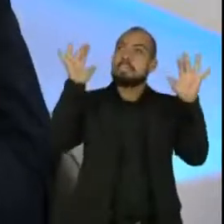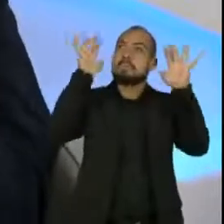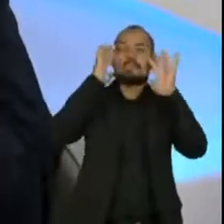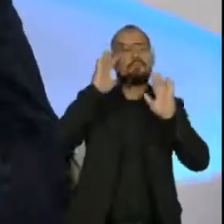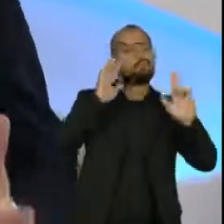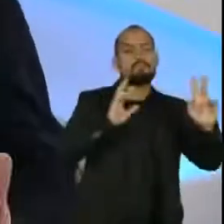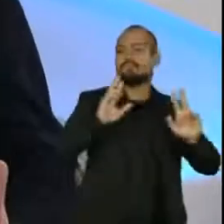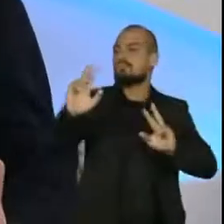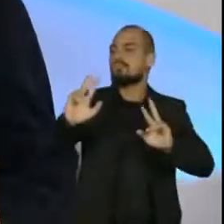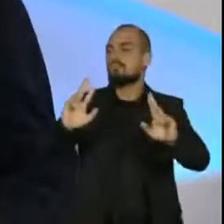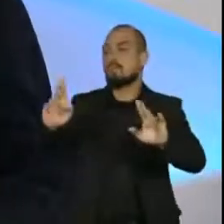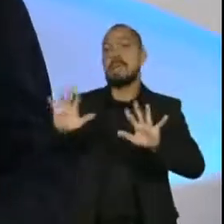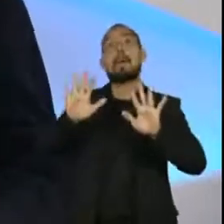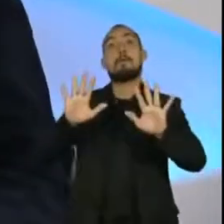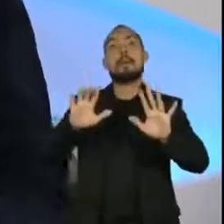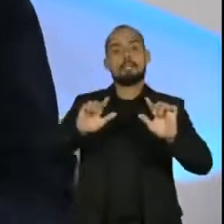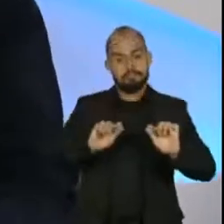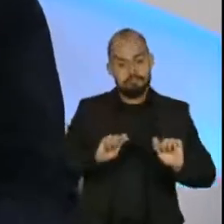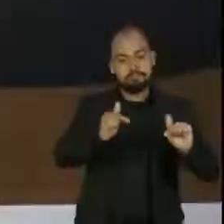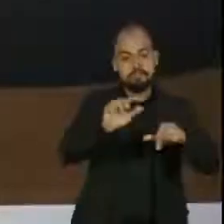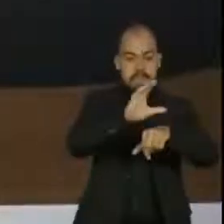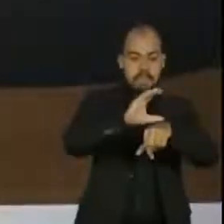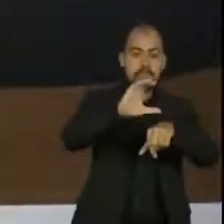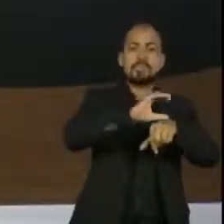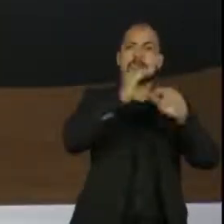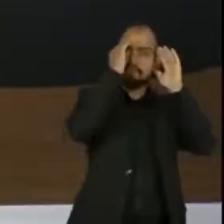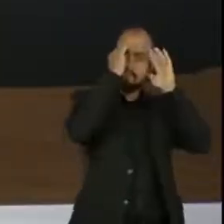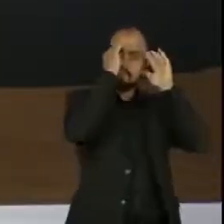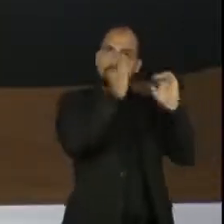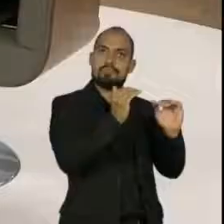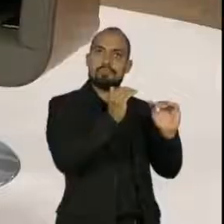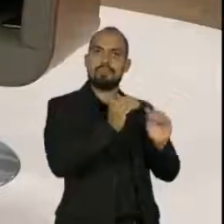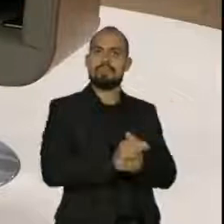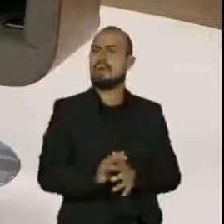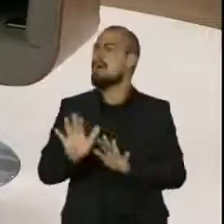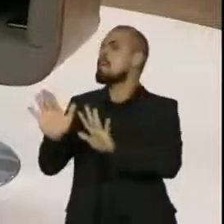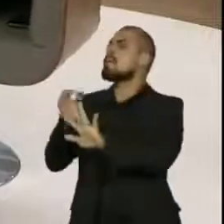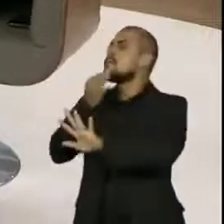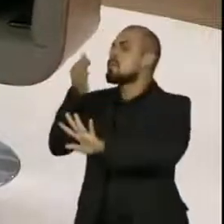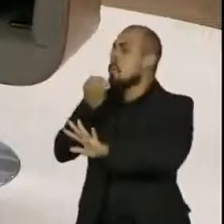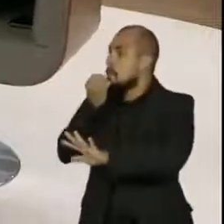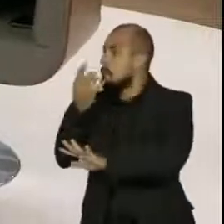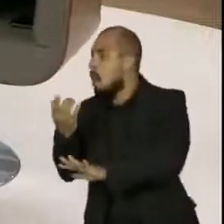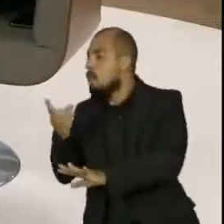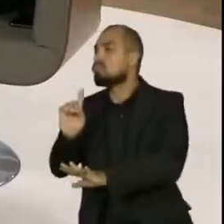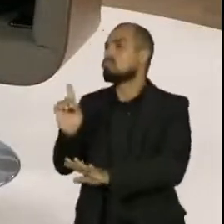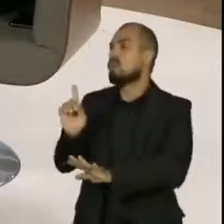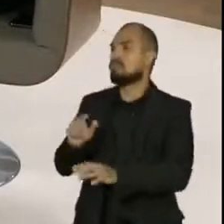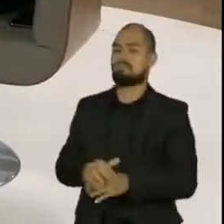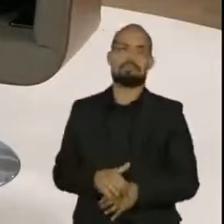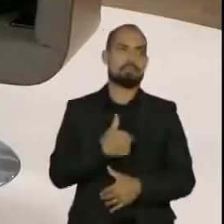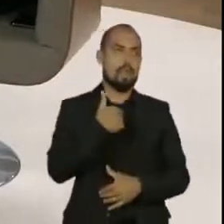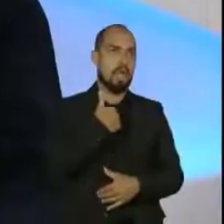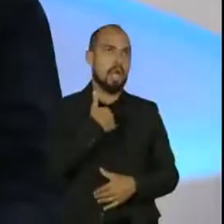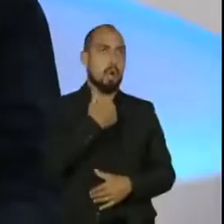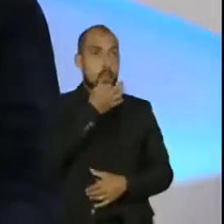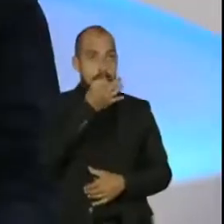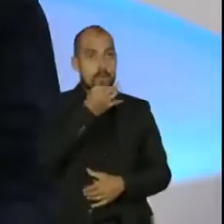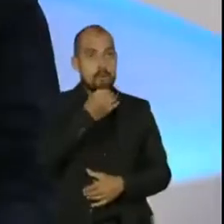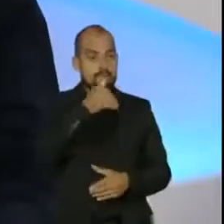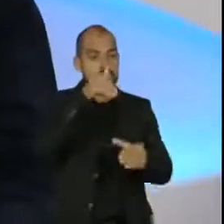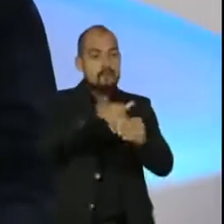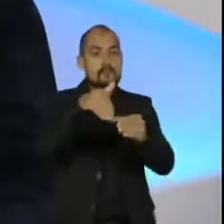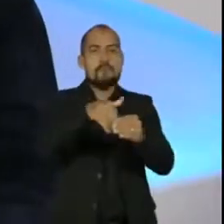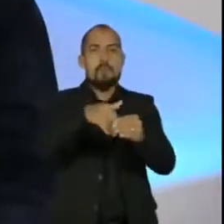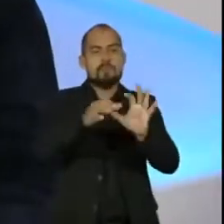que defendem a nossa Democracia é algo bom ou ruim eu defendo sempre o voto aberto eu acho que não há